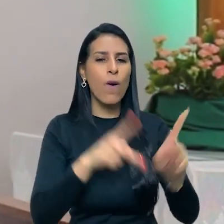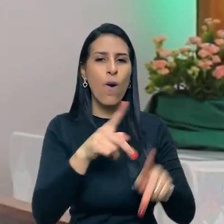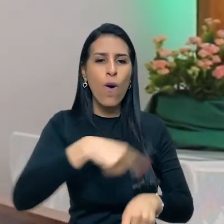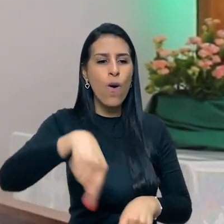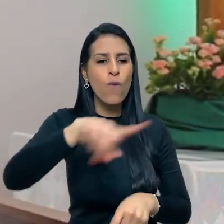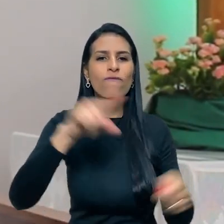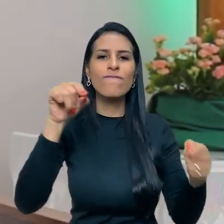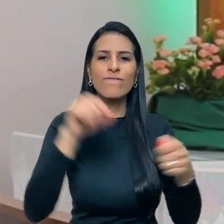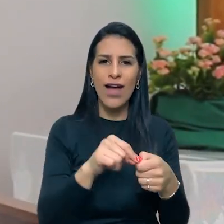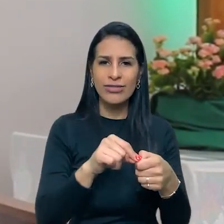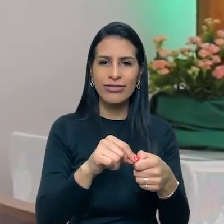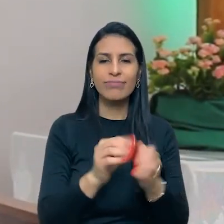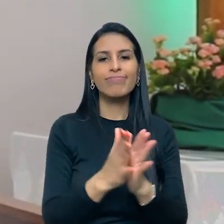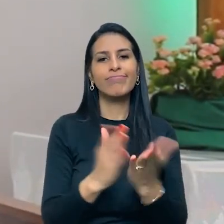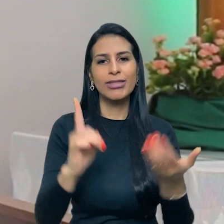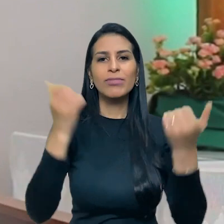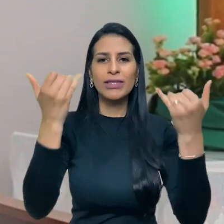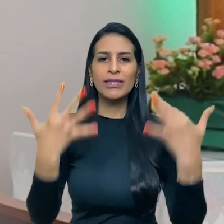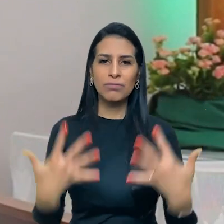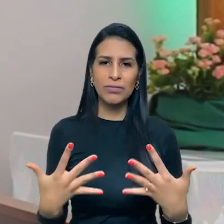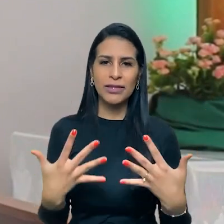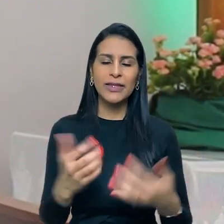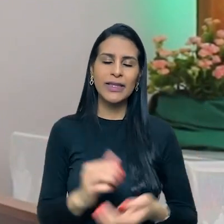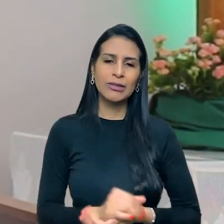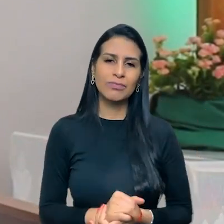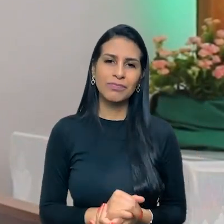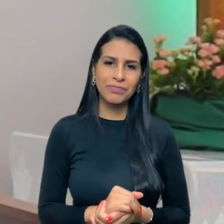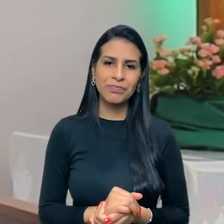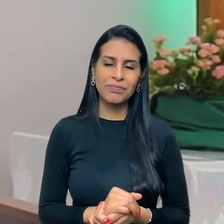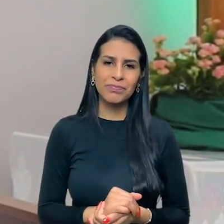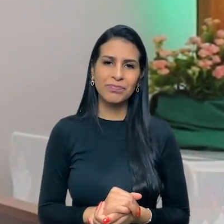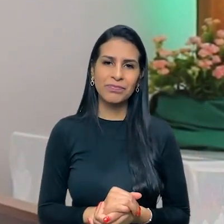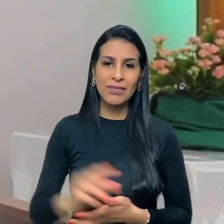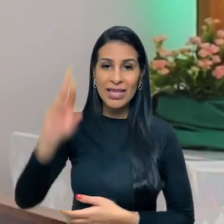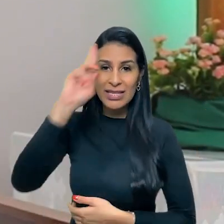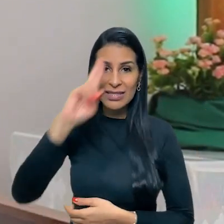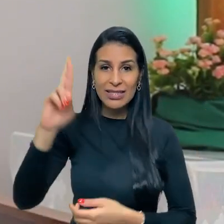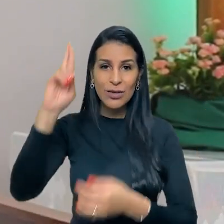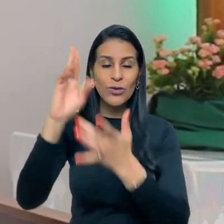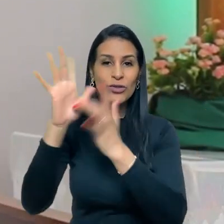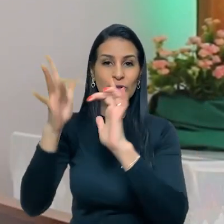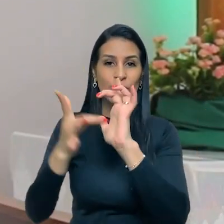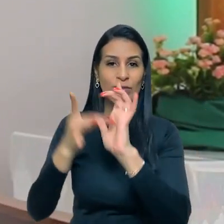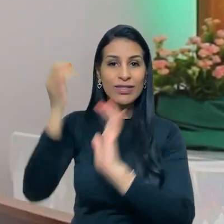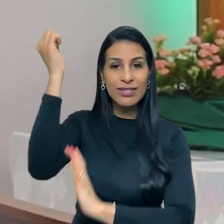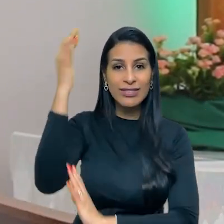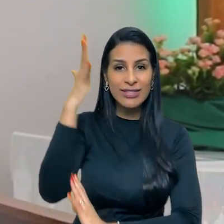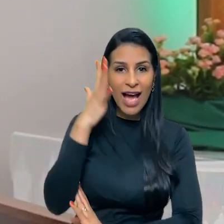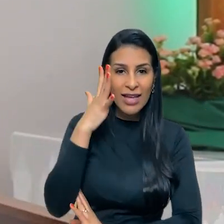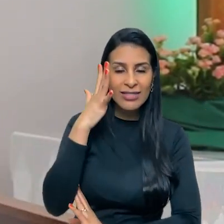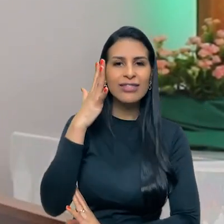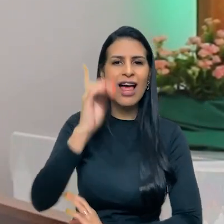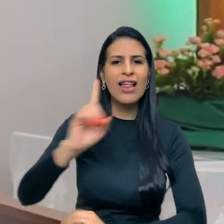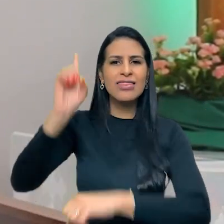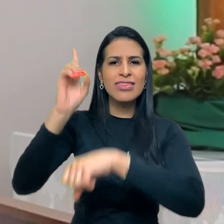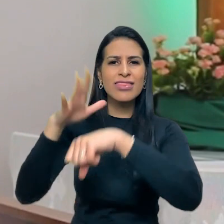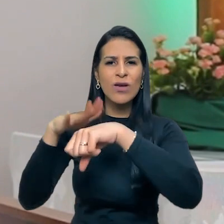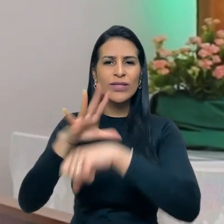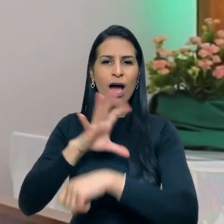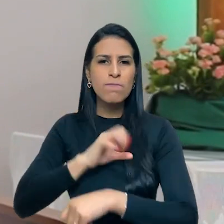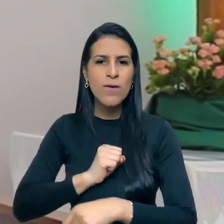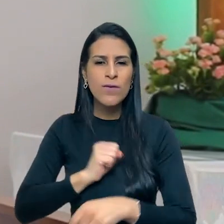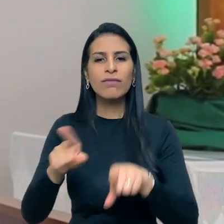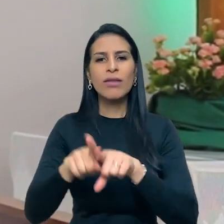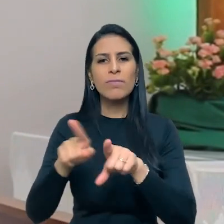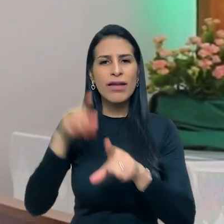feito. Até aqui, da palavra do nosso Deus. Que a graça de nosso Senhor Jesus Cristo, o amor